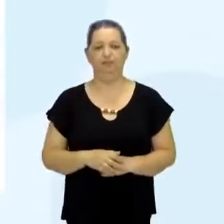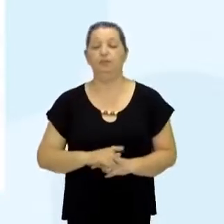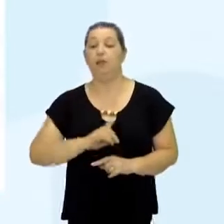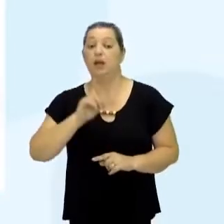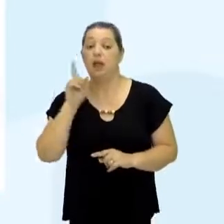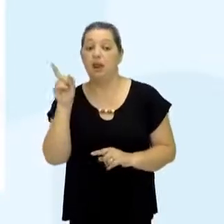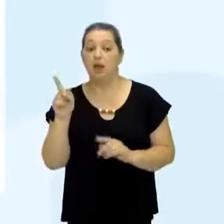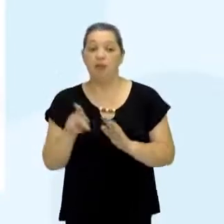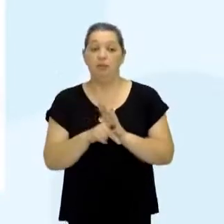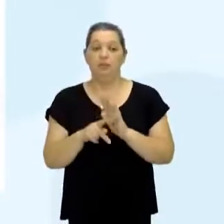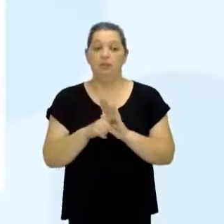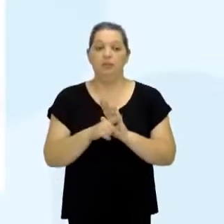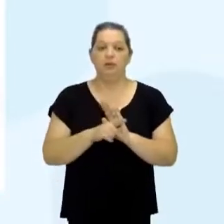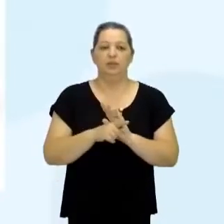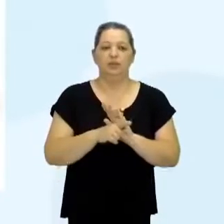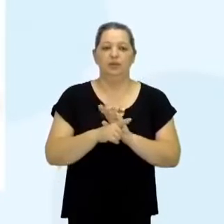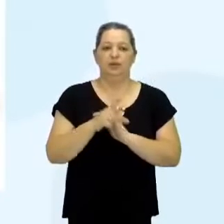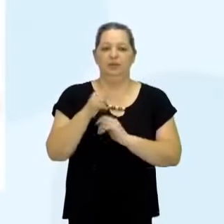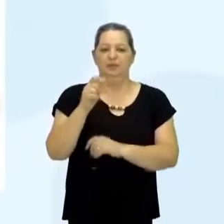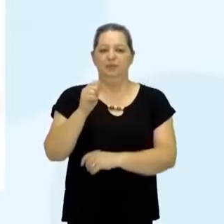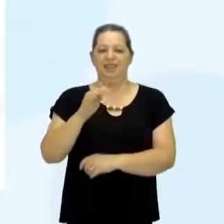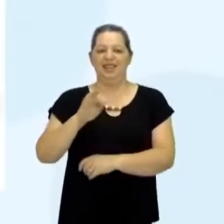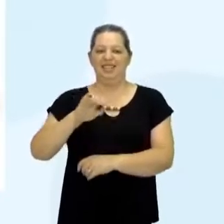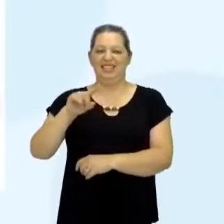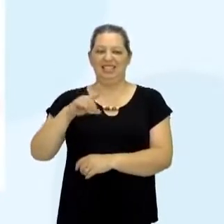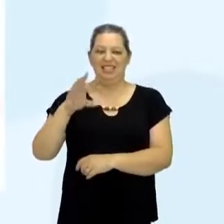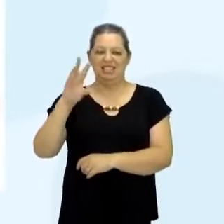que Patrício,